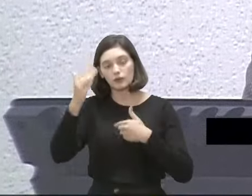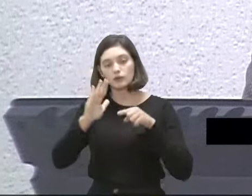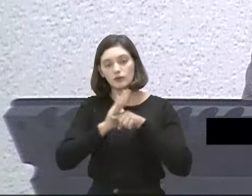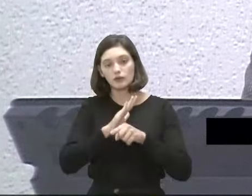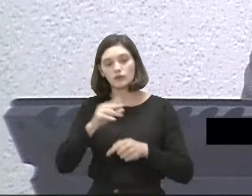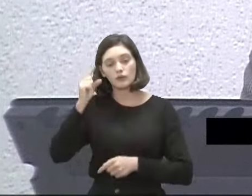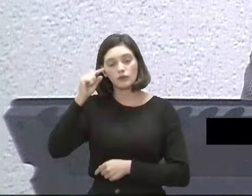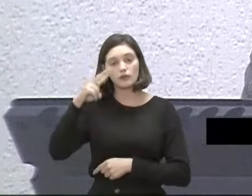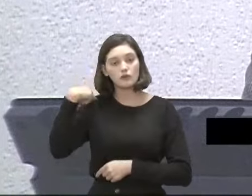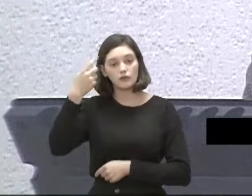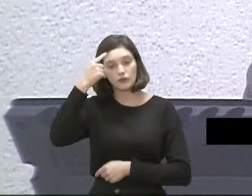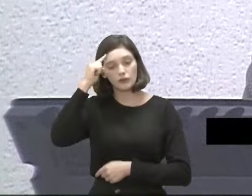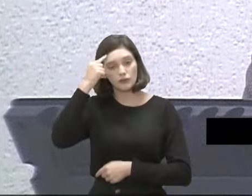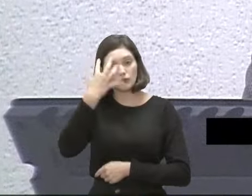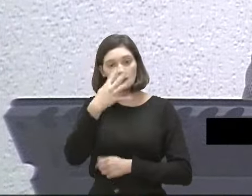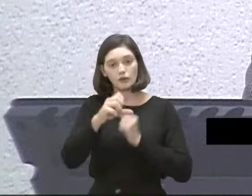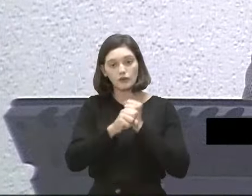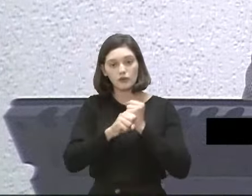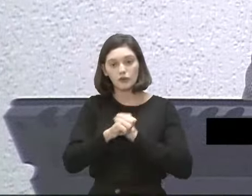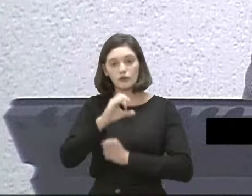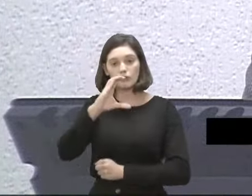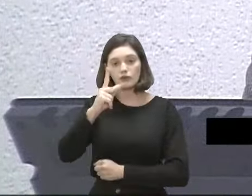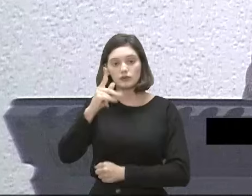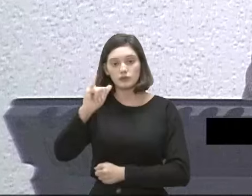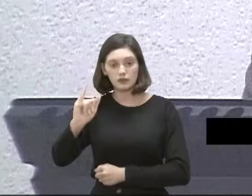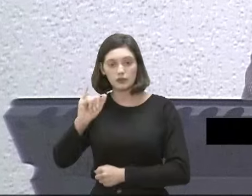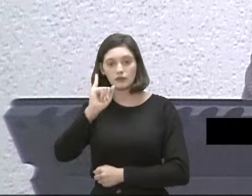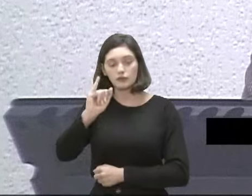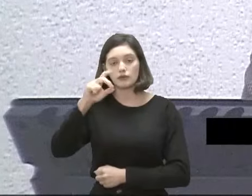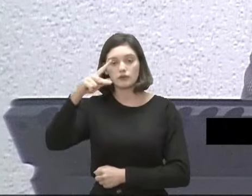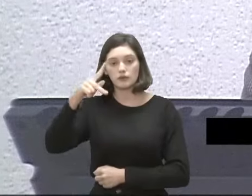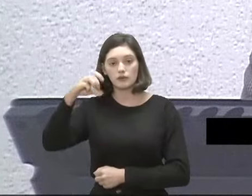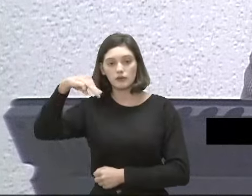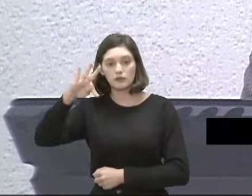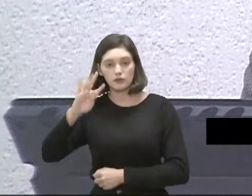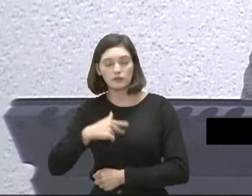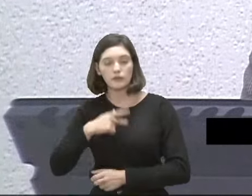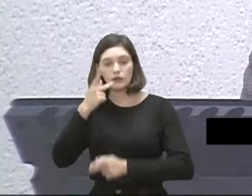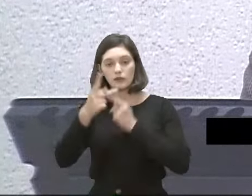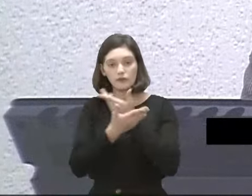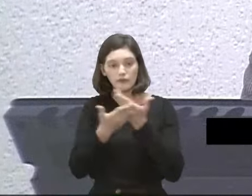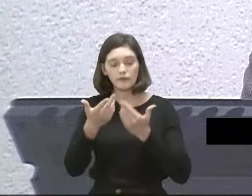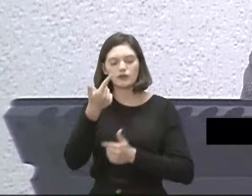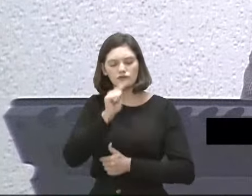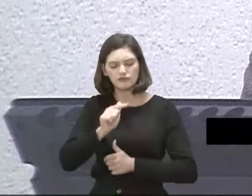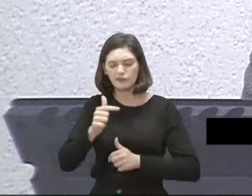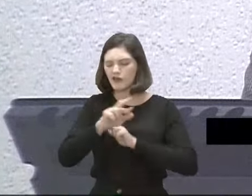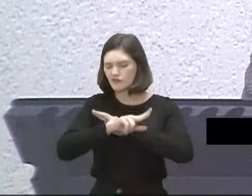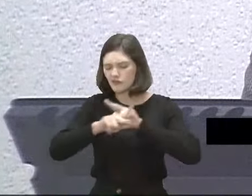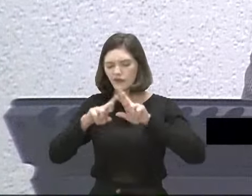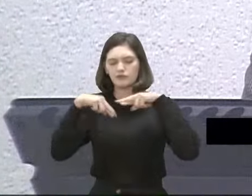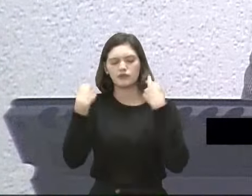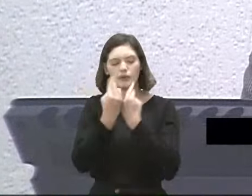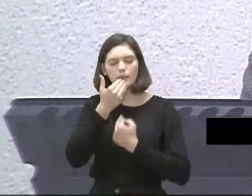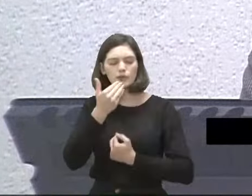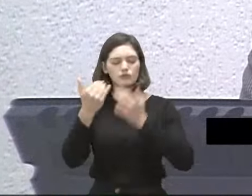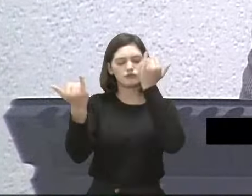Vereador Macedo, após 4 anos, que fim levou a CPI do IPMT? Inúmeras reuniões, conversas, pedidos de